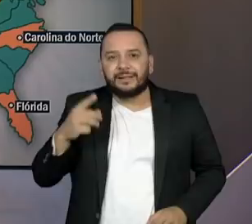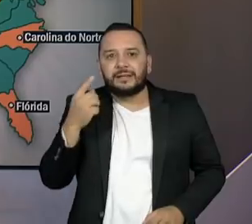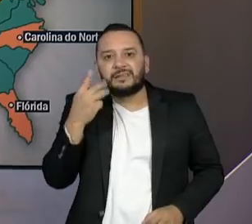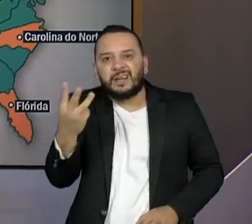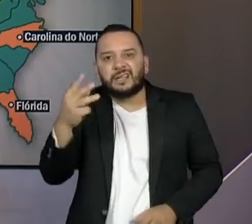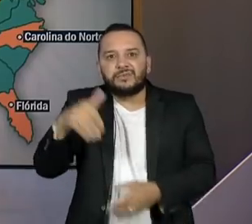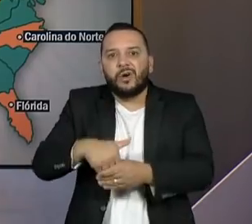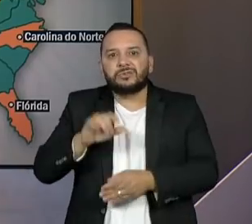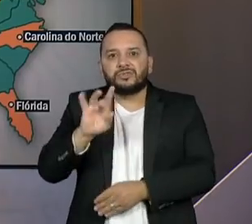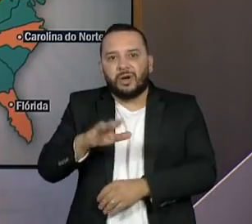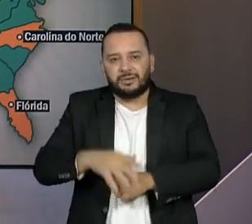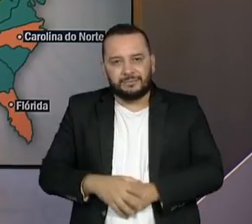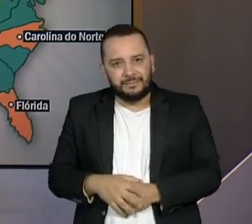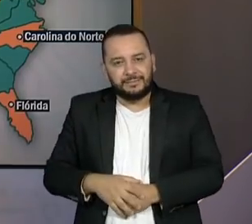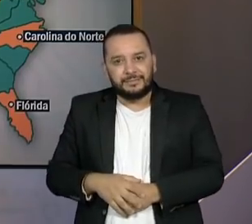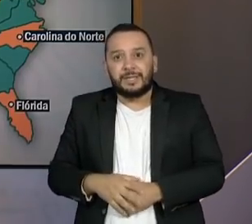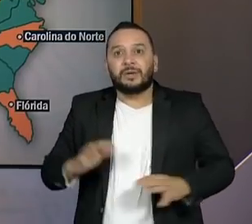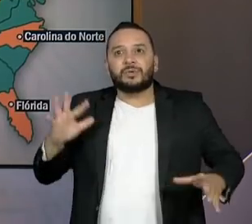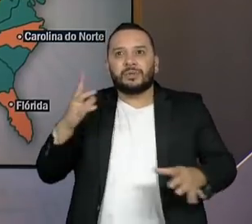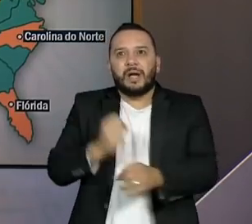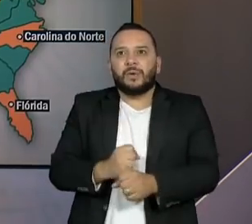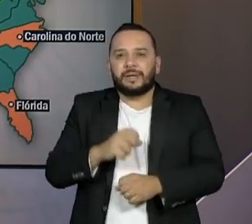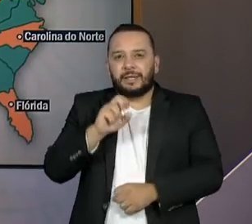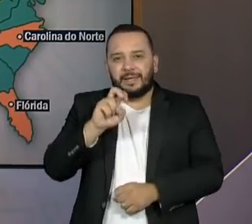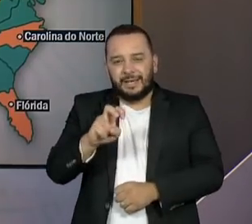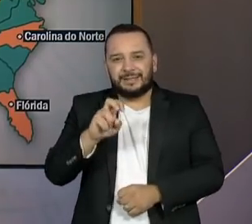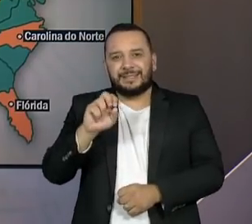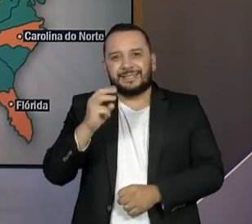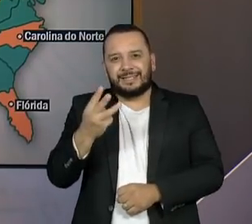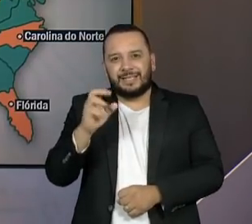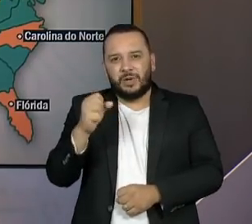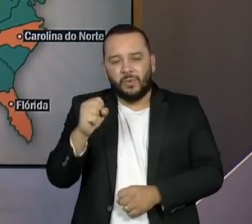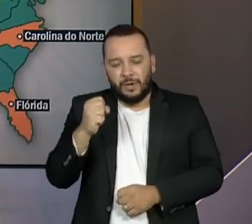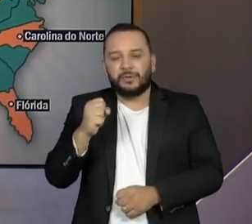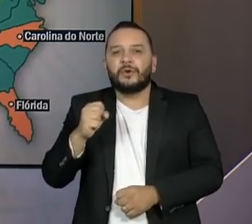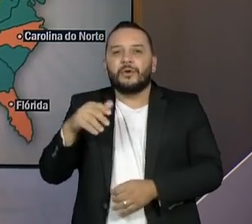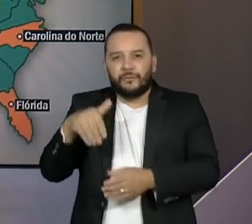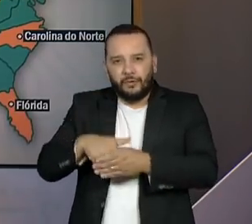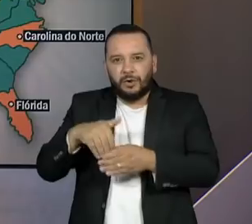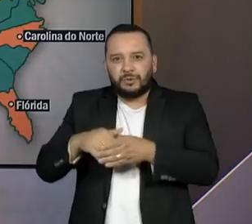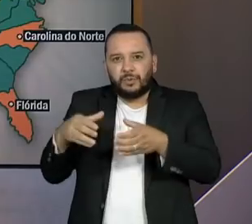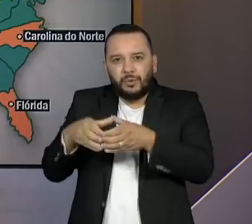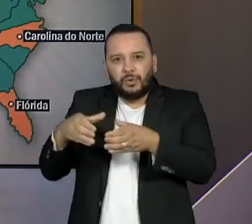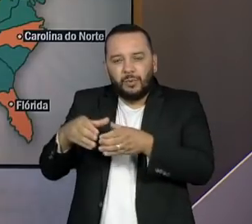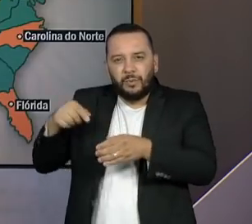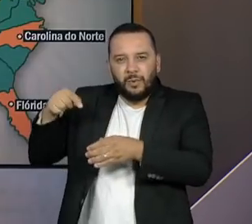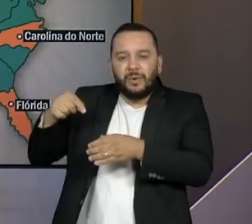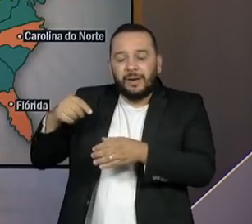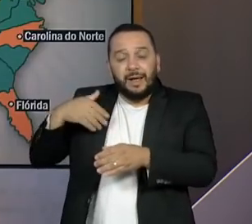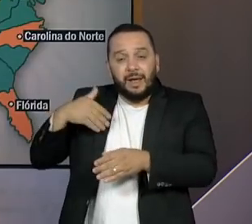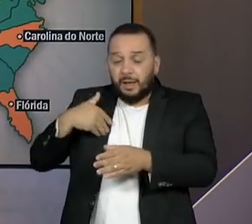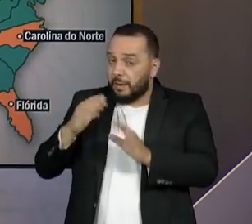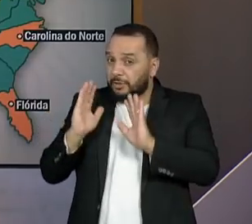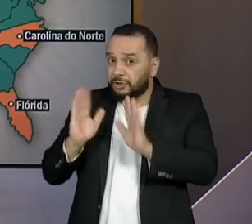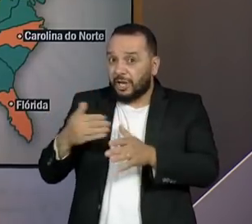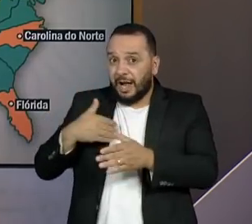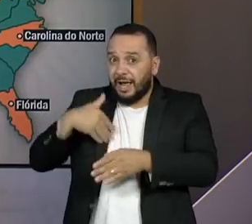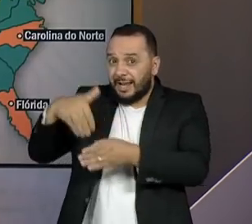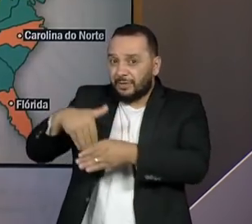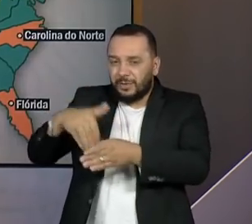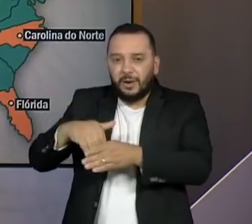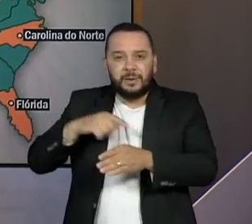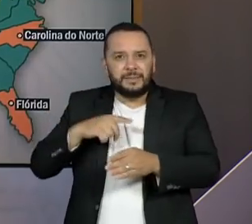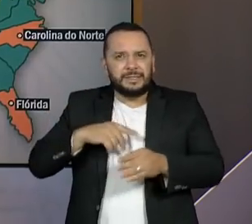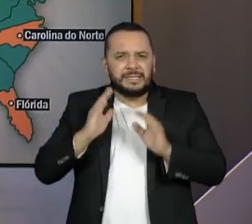Ao todo, são 538 votos no colégio eleitoral. Para se eleger, é preciso ter 270 votos, ou